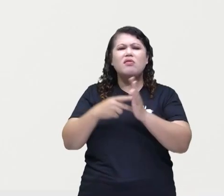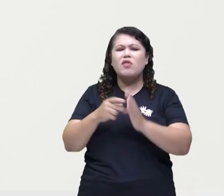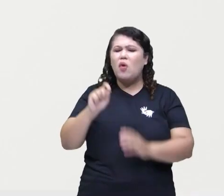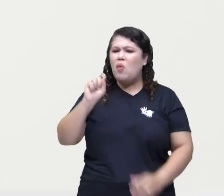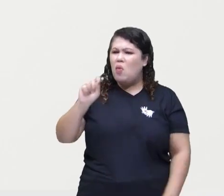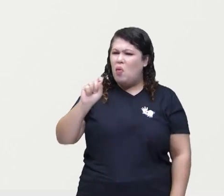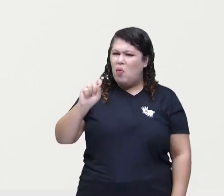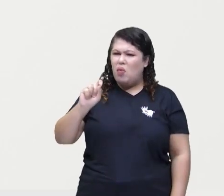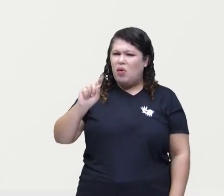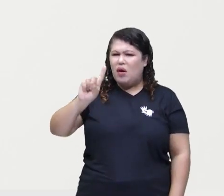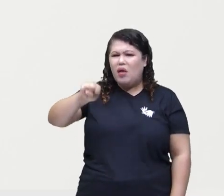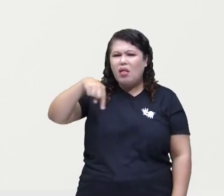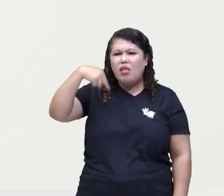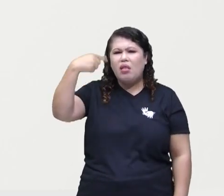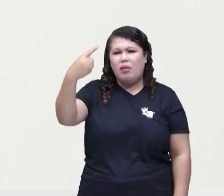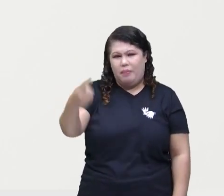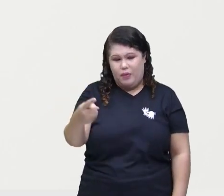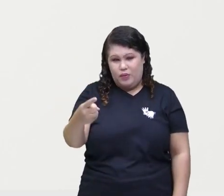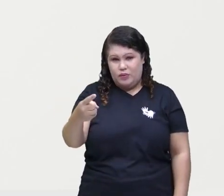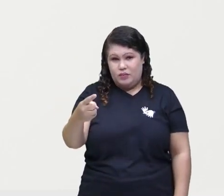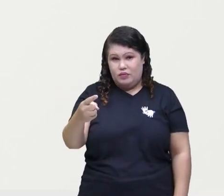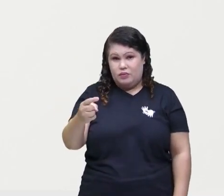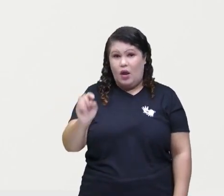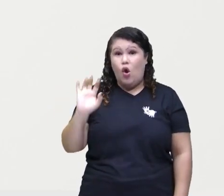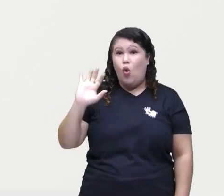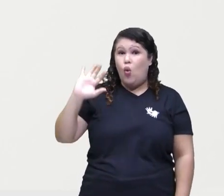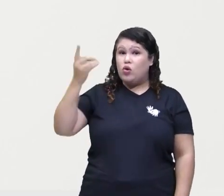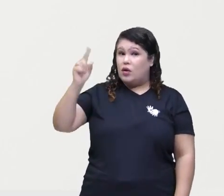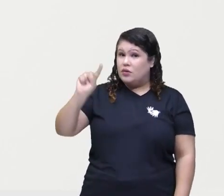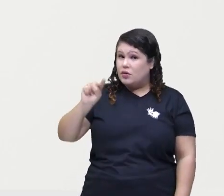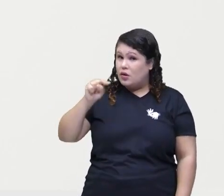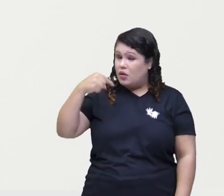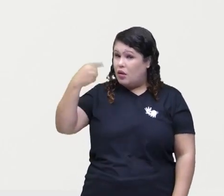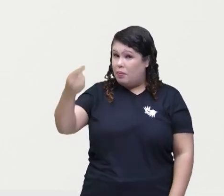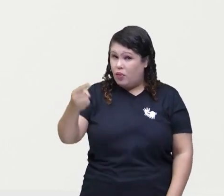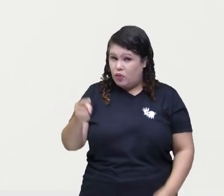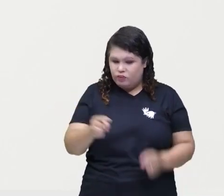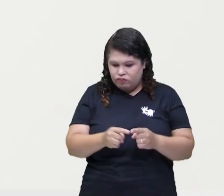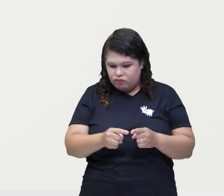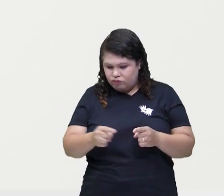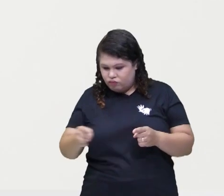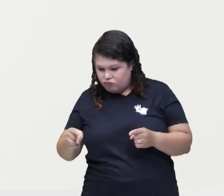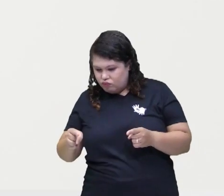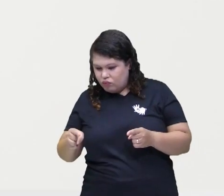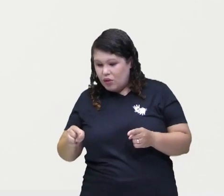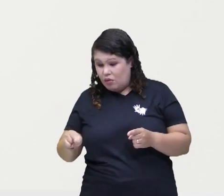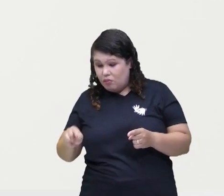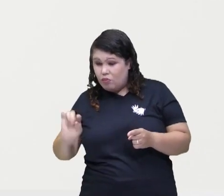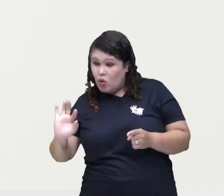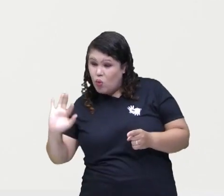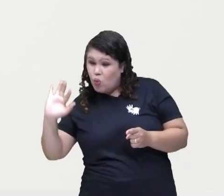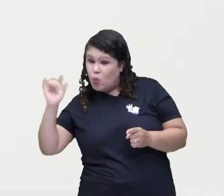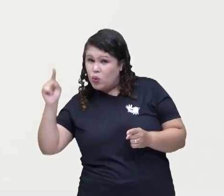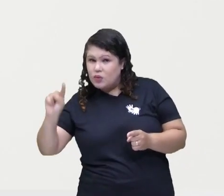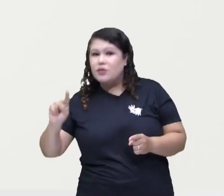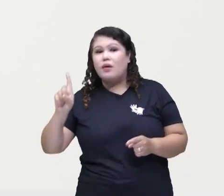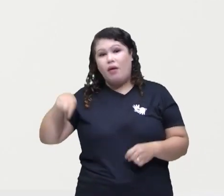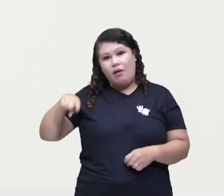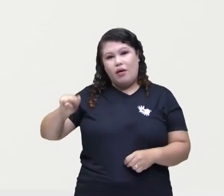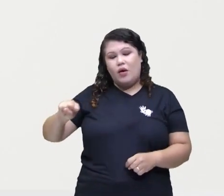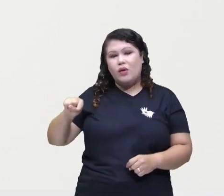vem em seguida de algo. Prestem bem atenção, olha só.